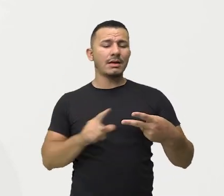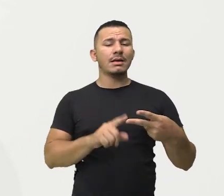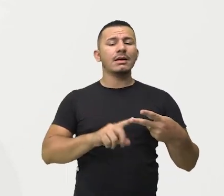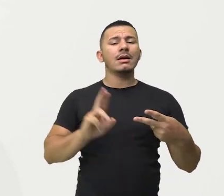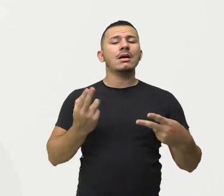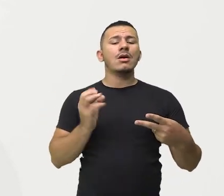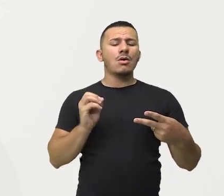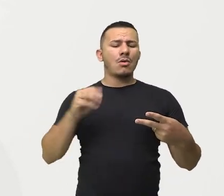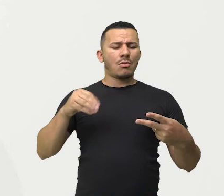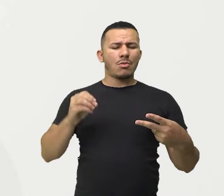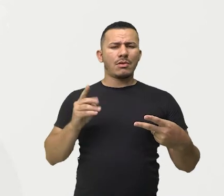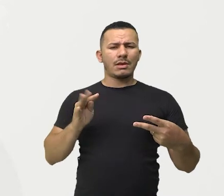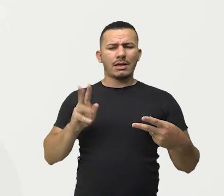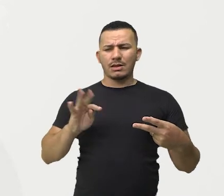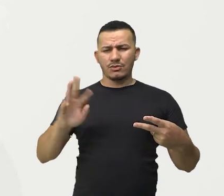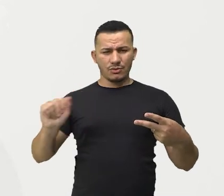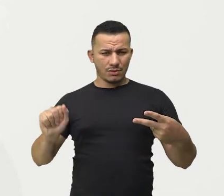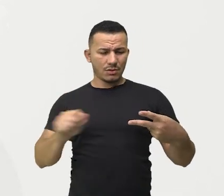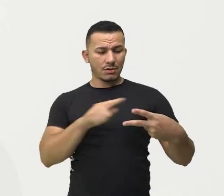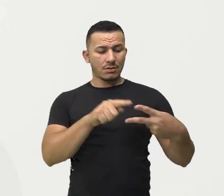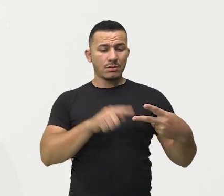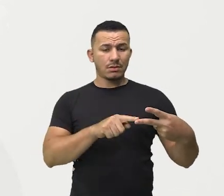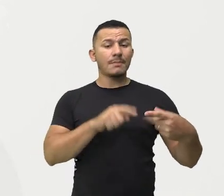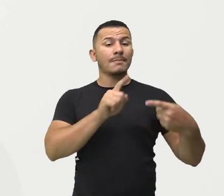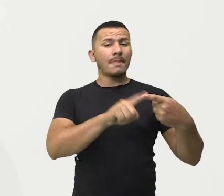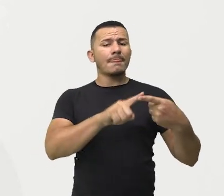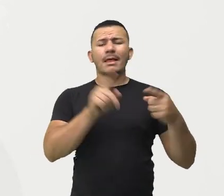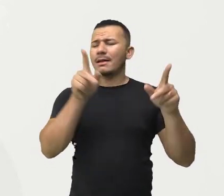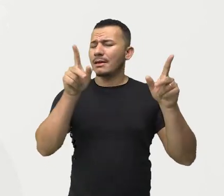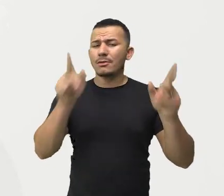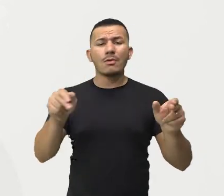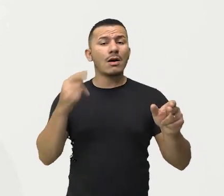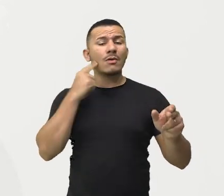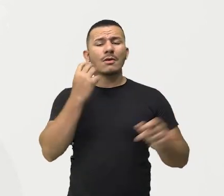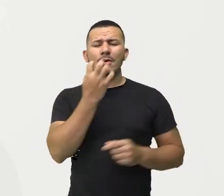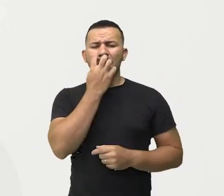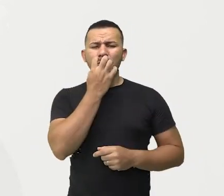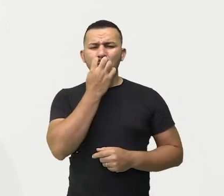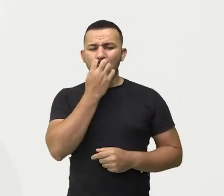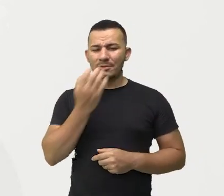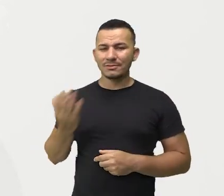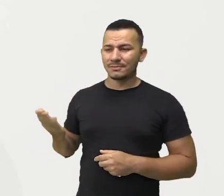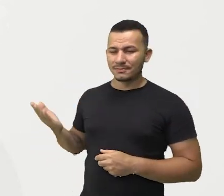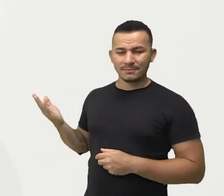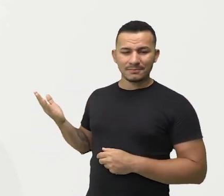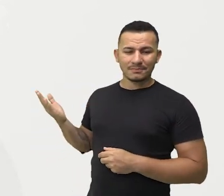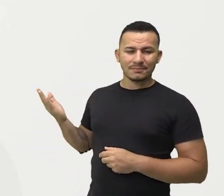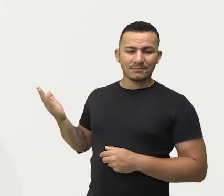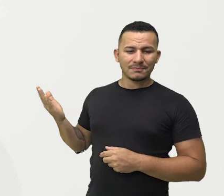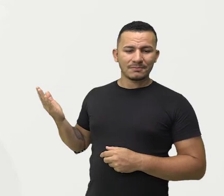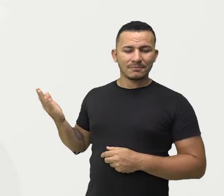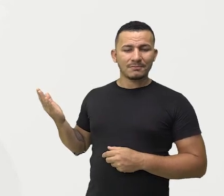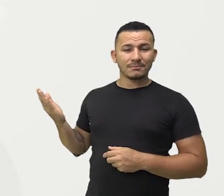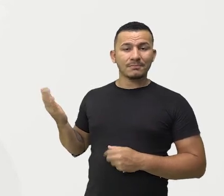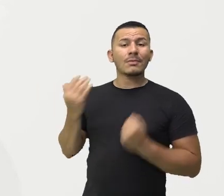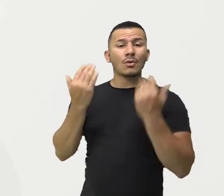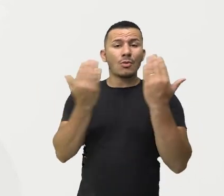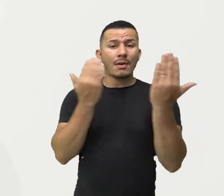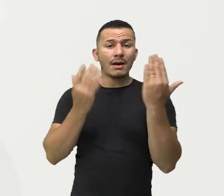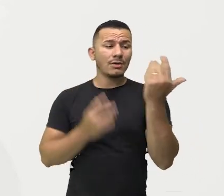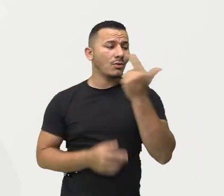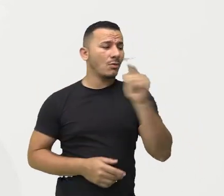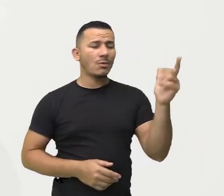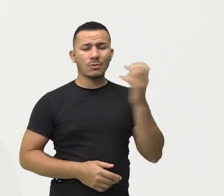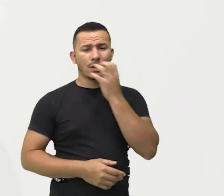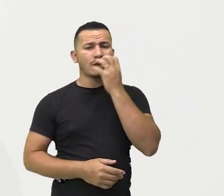pessoal, o iso, como eu falei, ó, exatamente igual. Olha aqui o doguinho, e quando eu comparo com outro